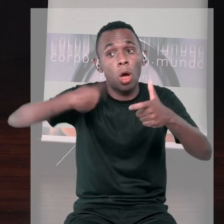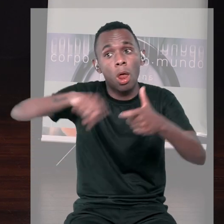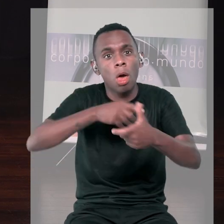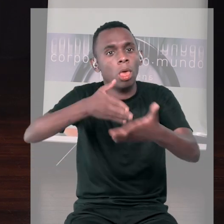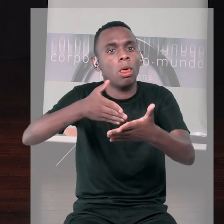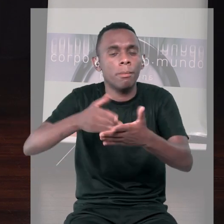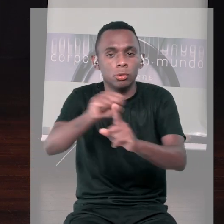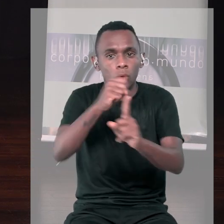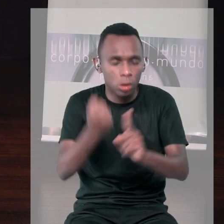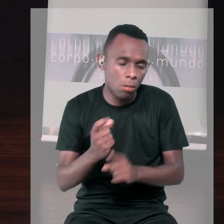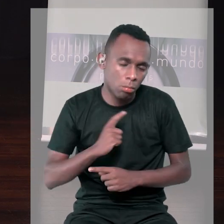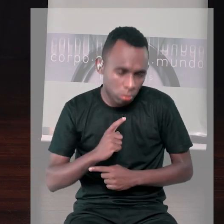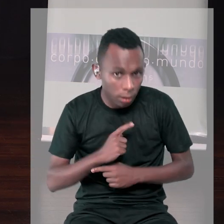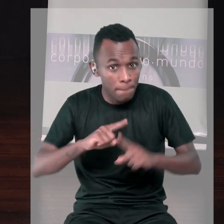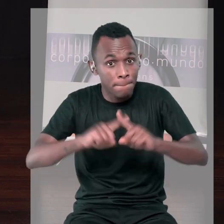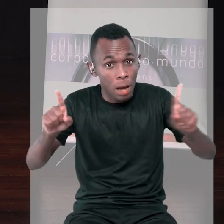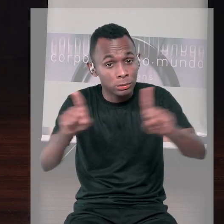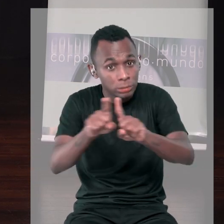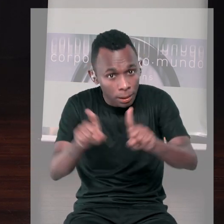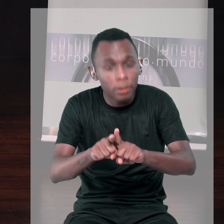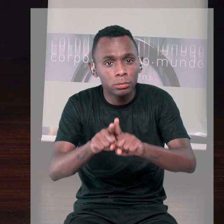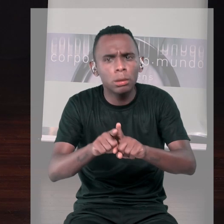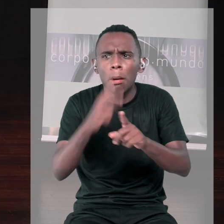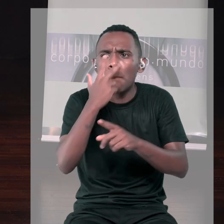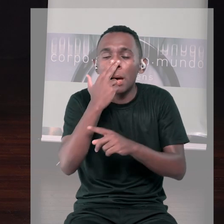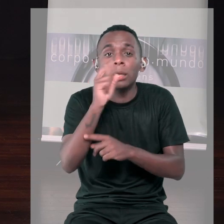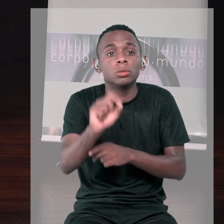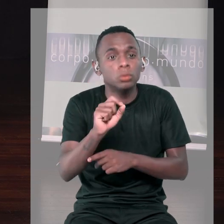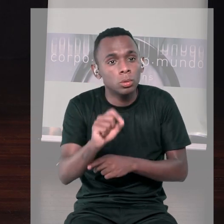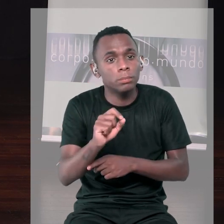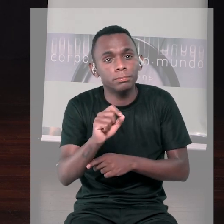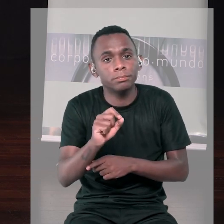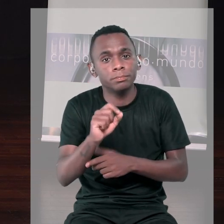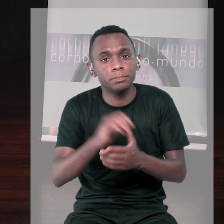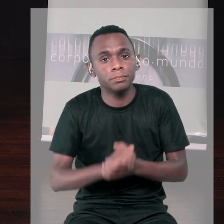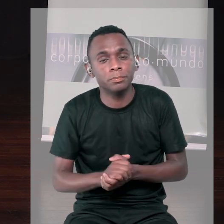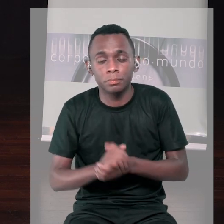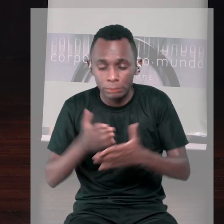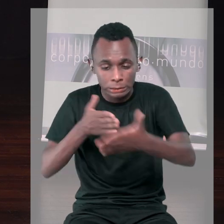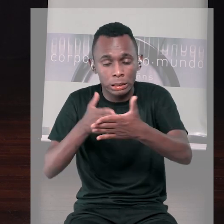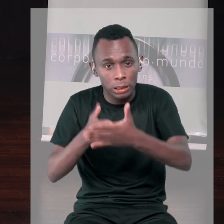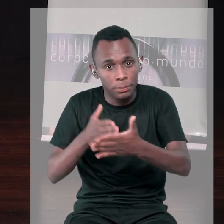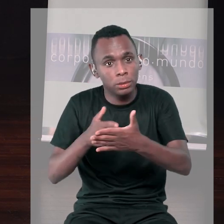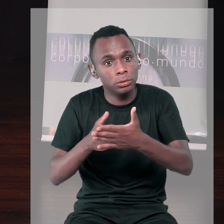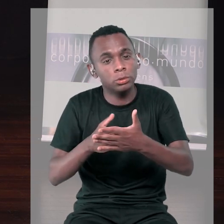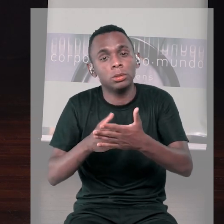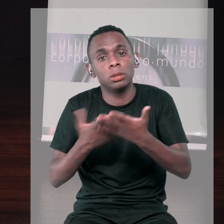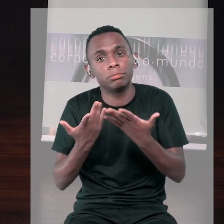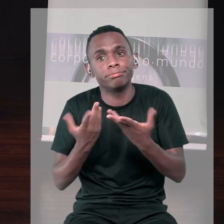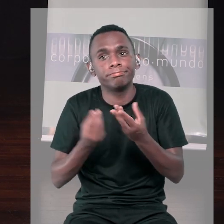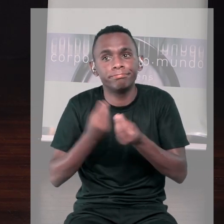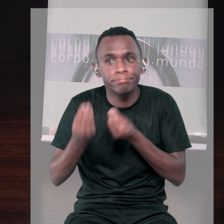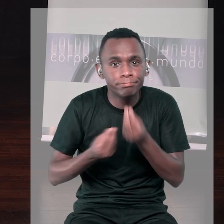fronteiras sociais, mas ela parece ser, né, contida, de alguma maneira,